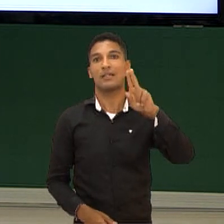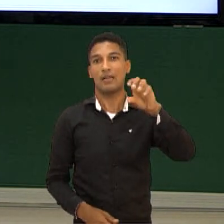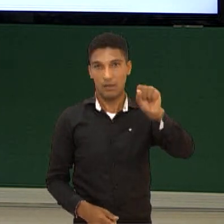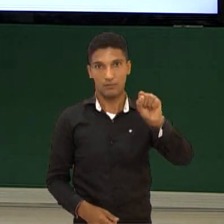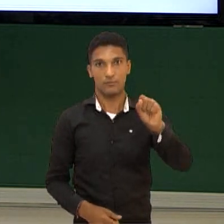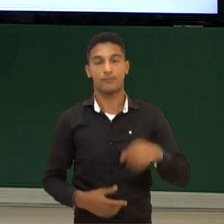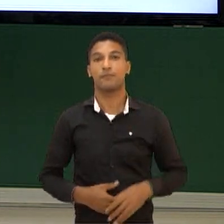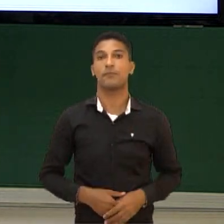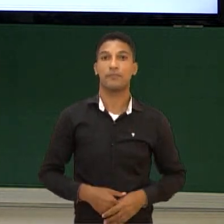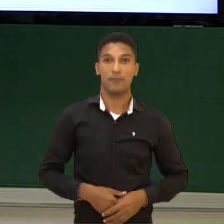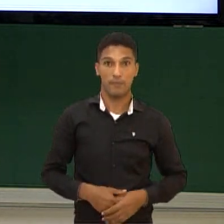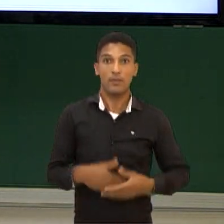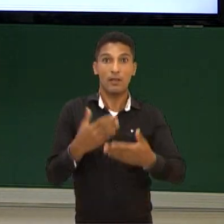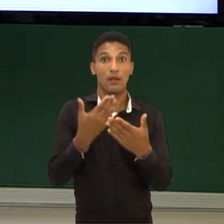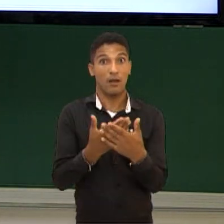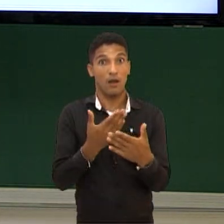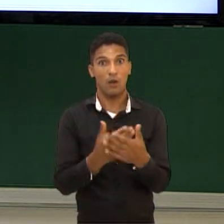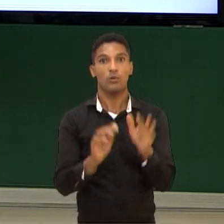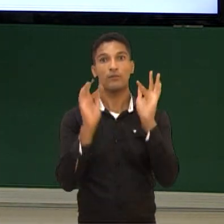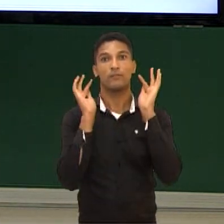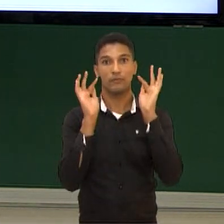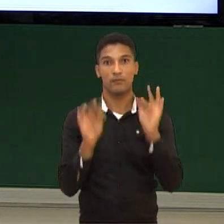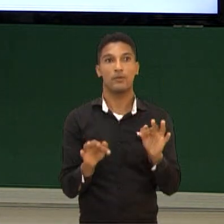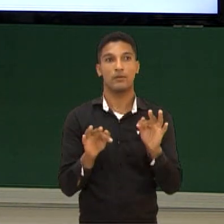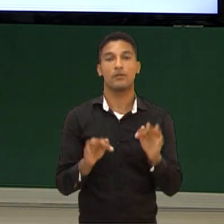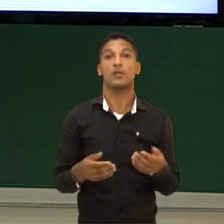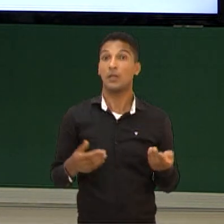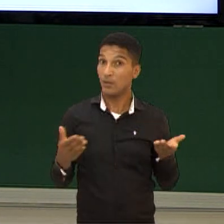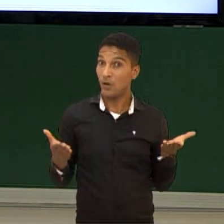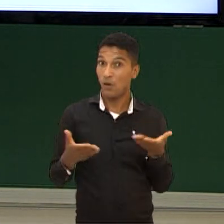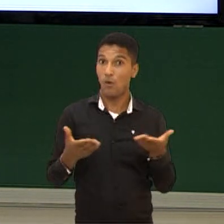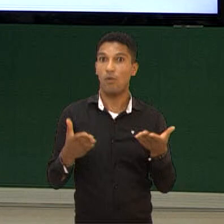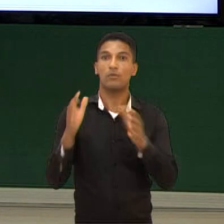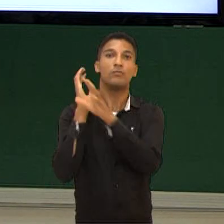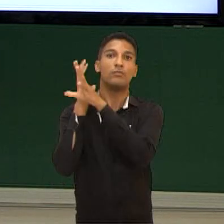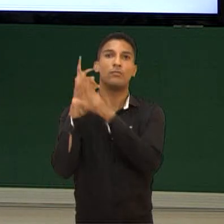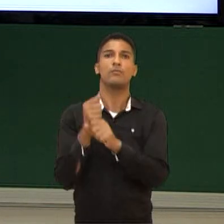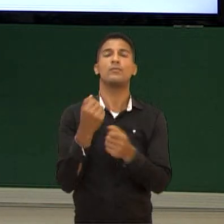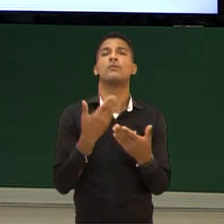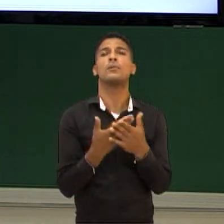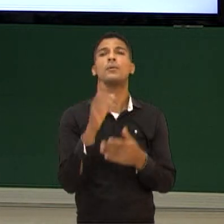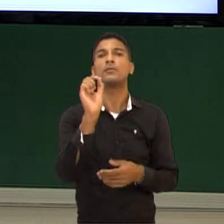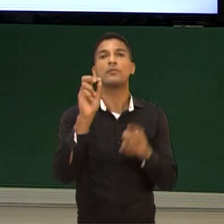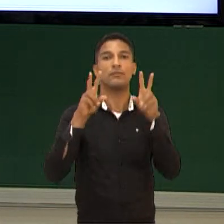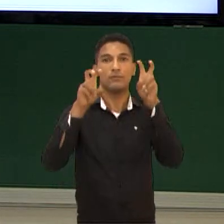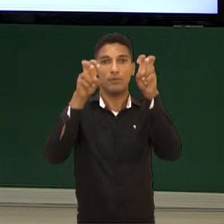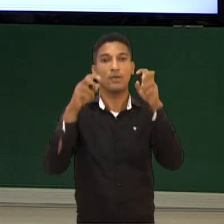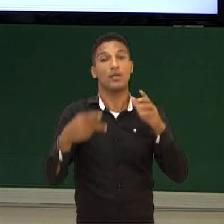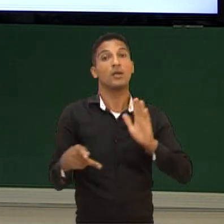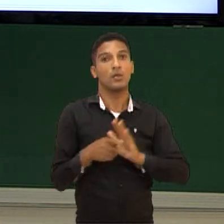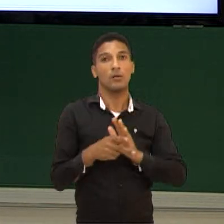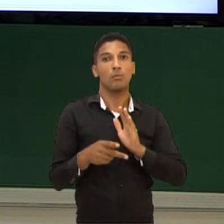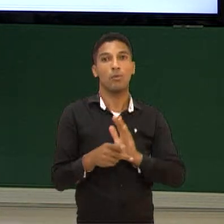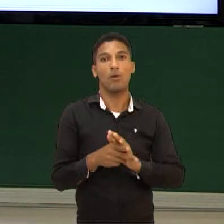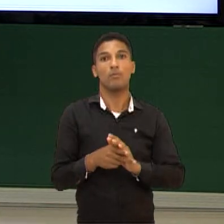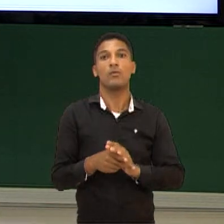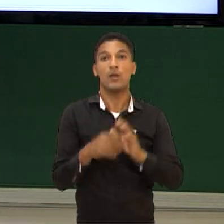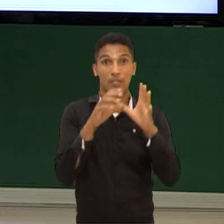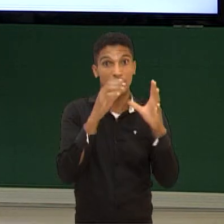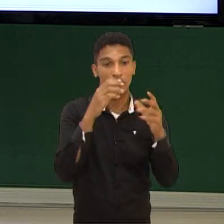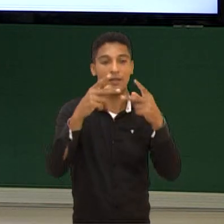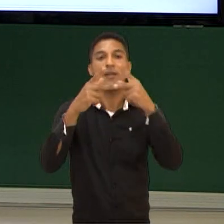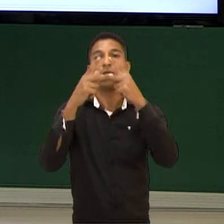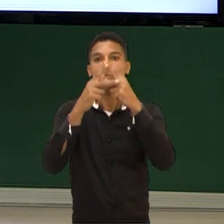nossa aula está chegando ao fim. O que nós estudamos na aula de hoje? A soma dos ângulos internos de